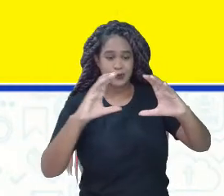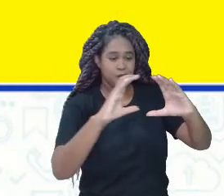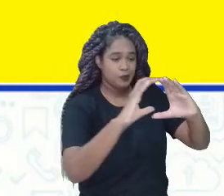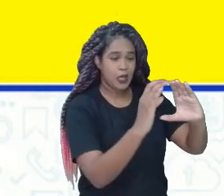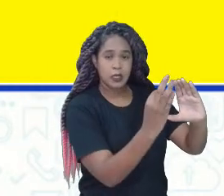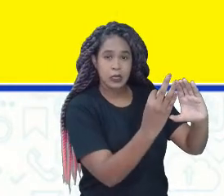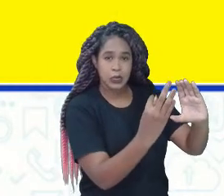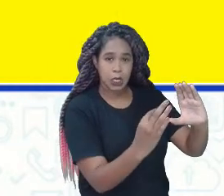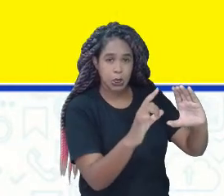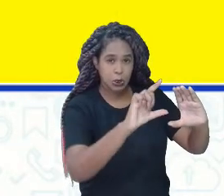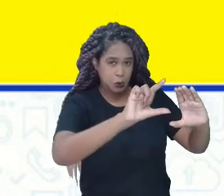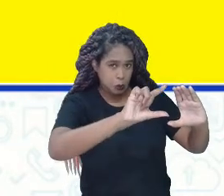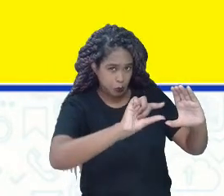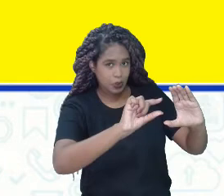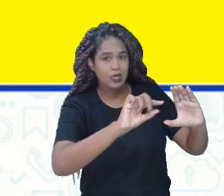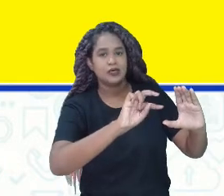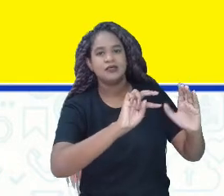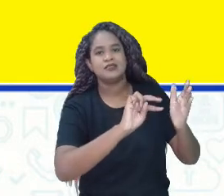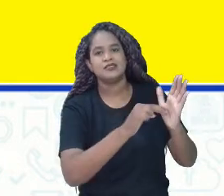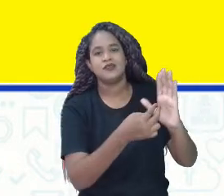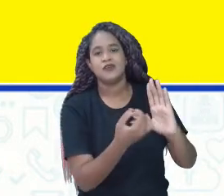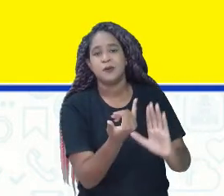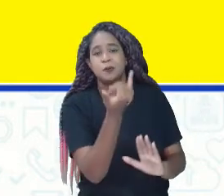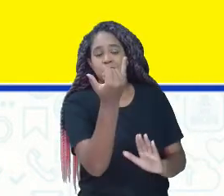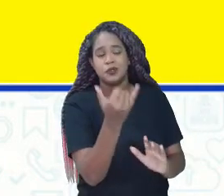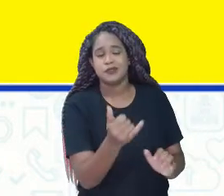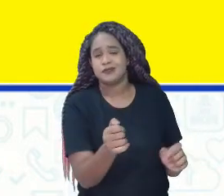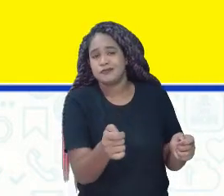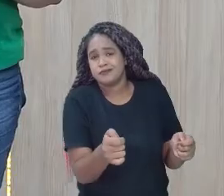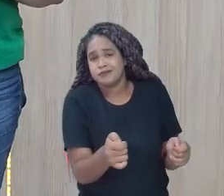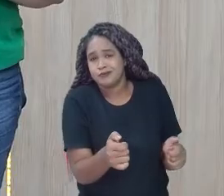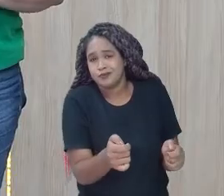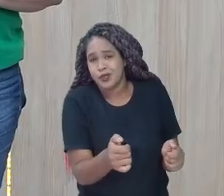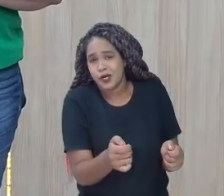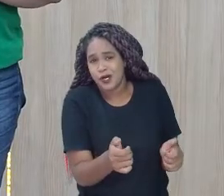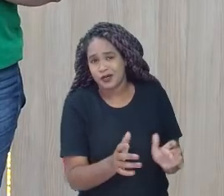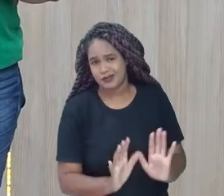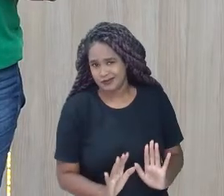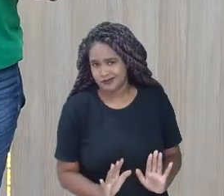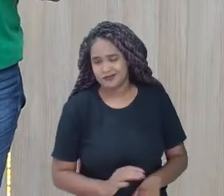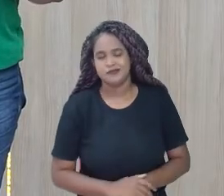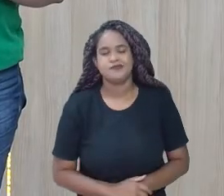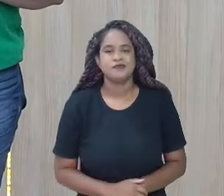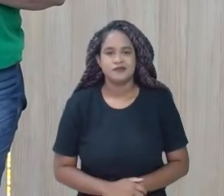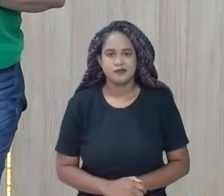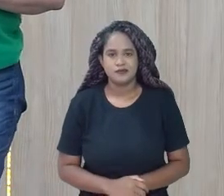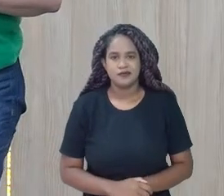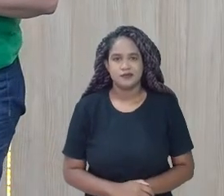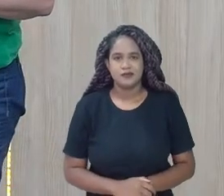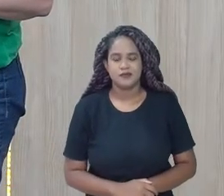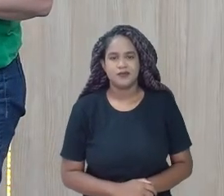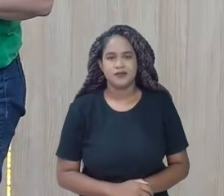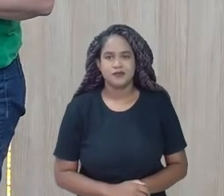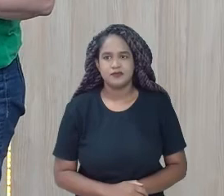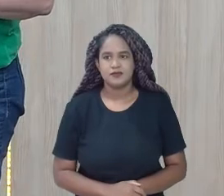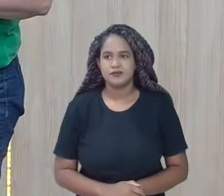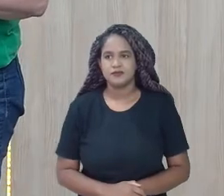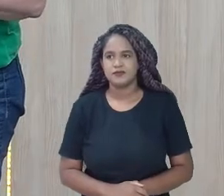é porque é menos importante para o enredo, não é? Para a história que foi construída.